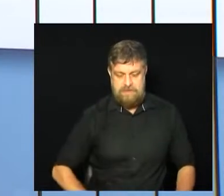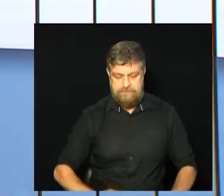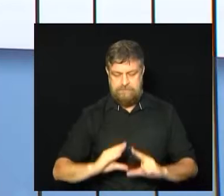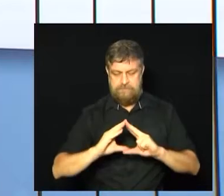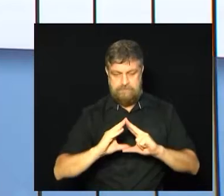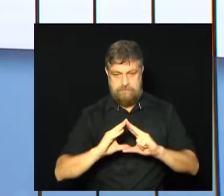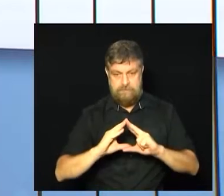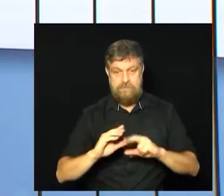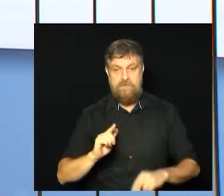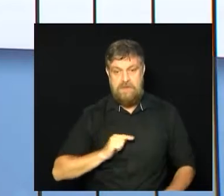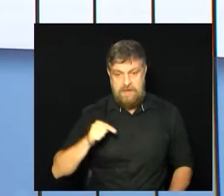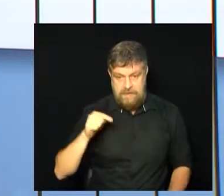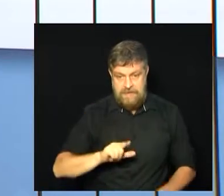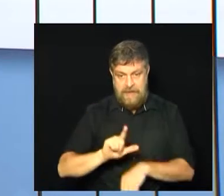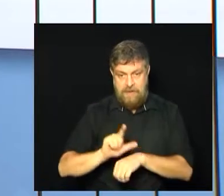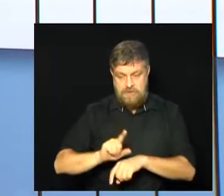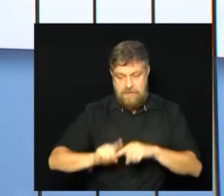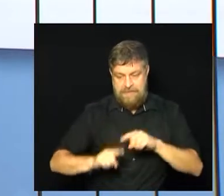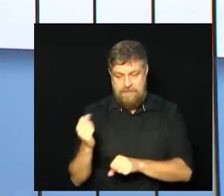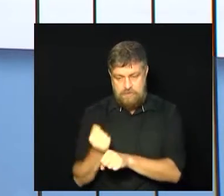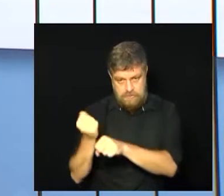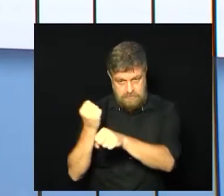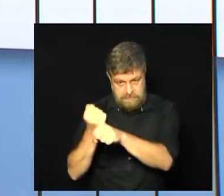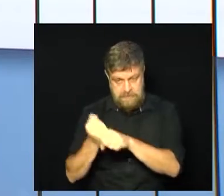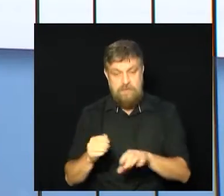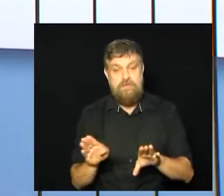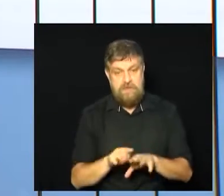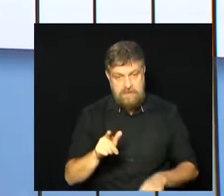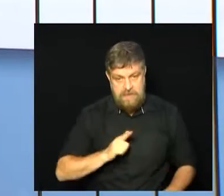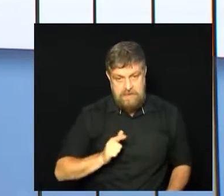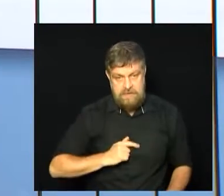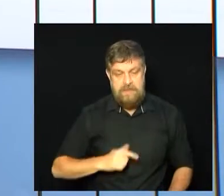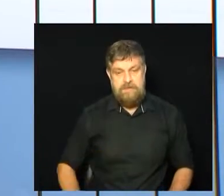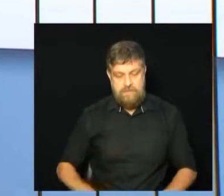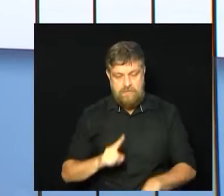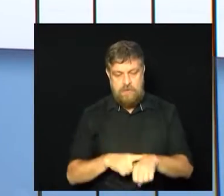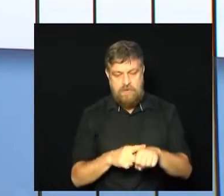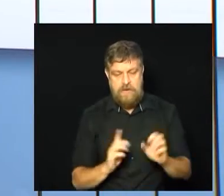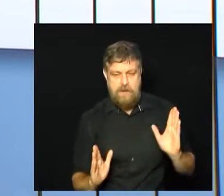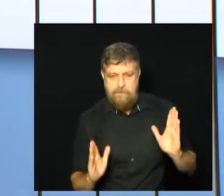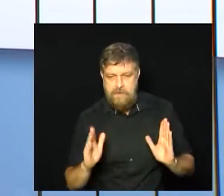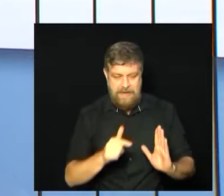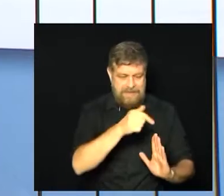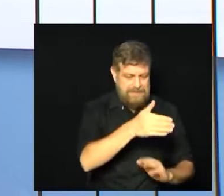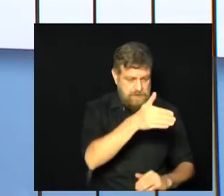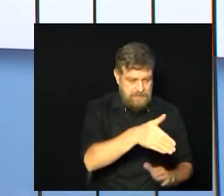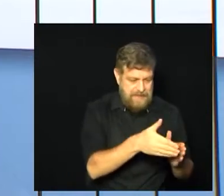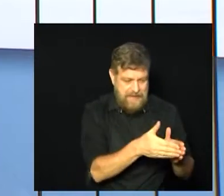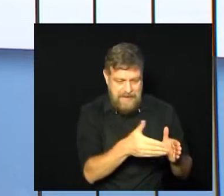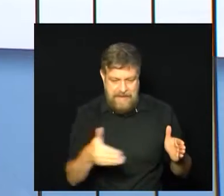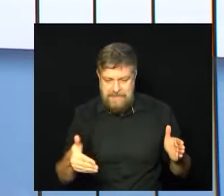via Planalto. Além disso, a gente tem também uma faixa de horário entre 7h30 e